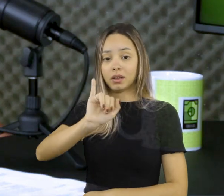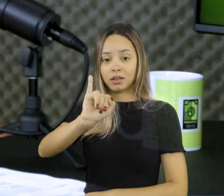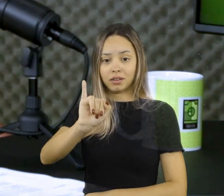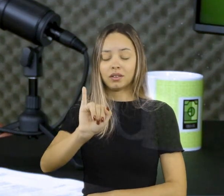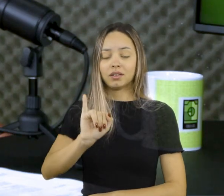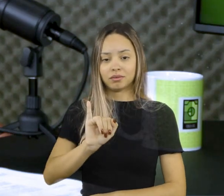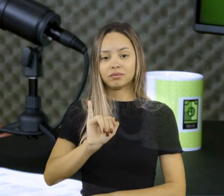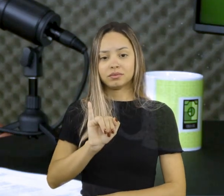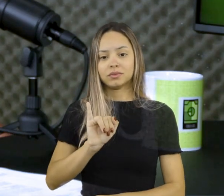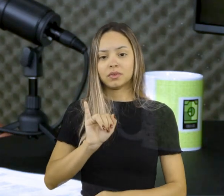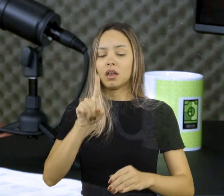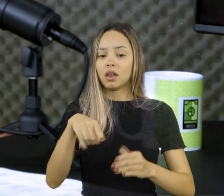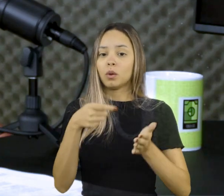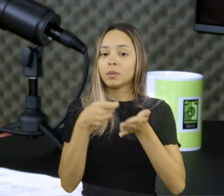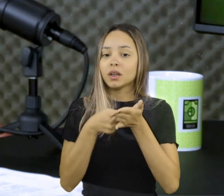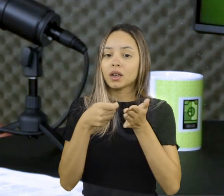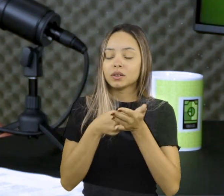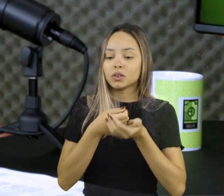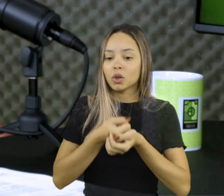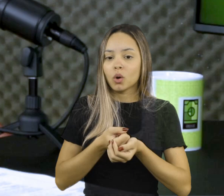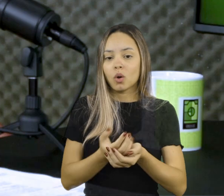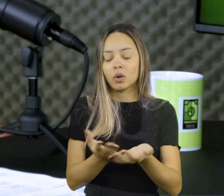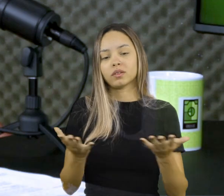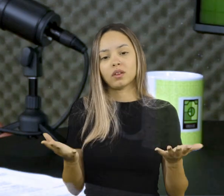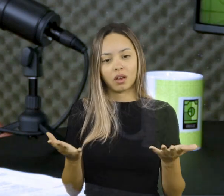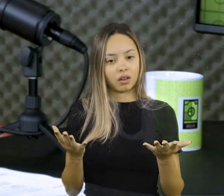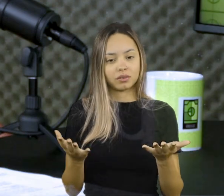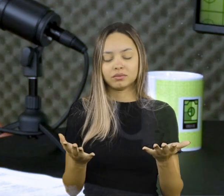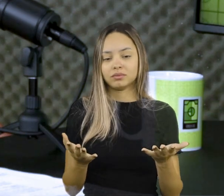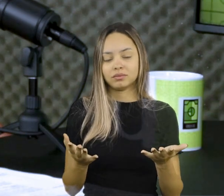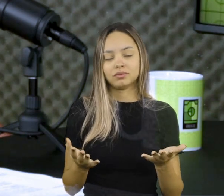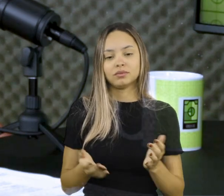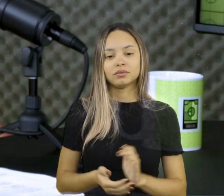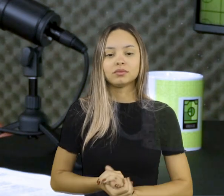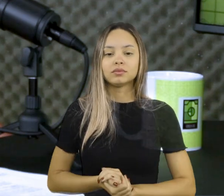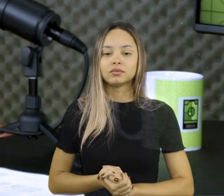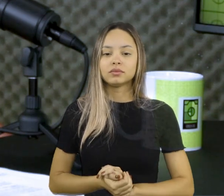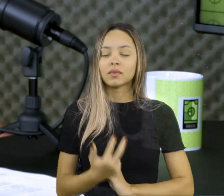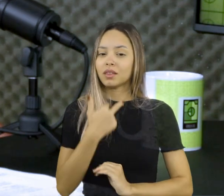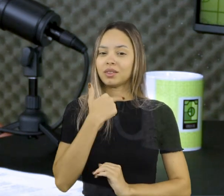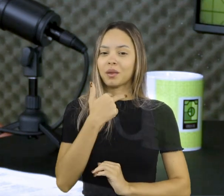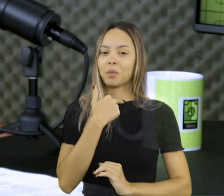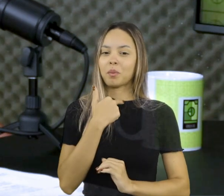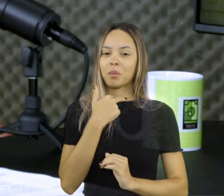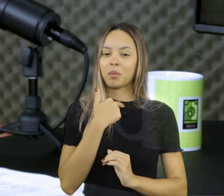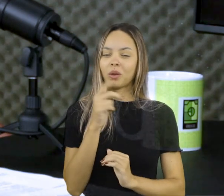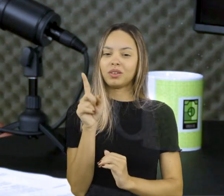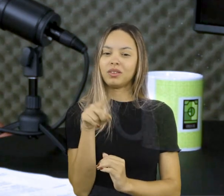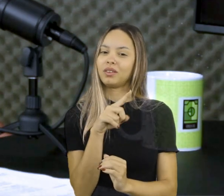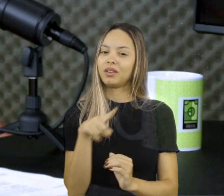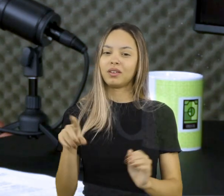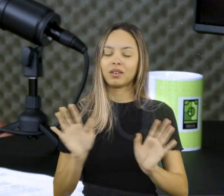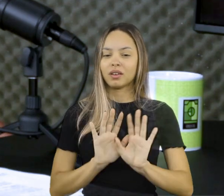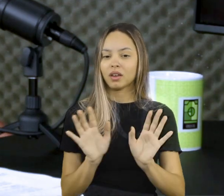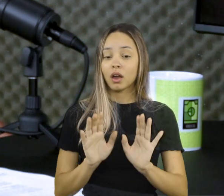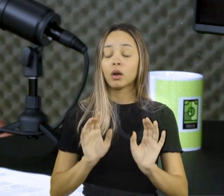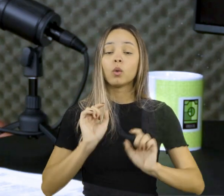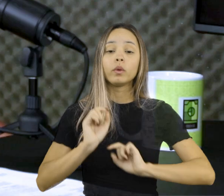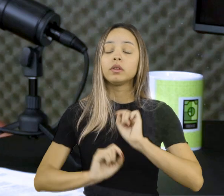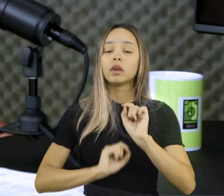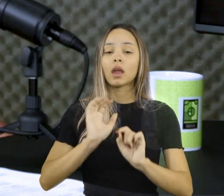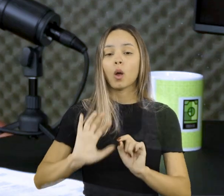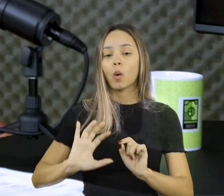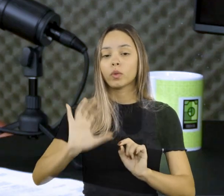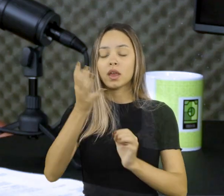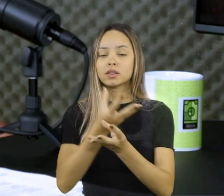como oferta obrigatória. Então, ele não vai deixar de ser exigido. Então, assim, o que é que acontece muito? Qual